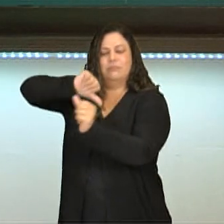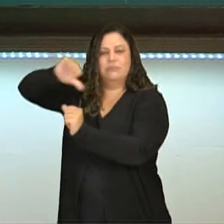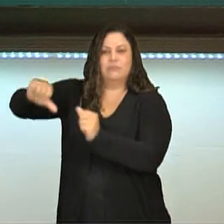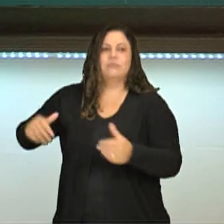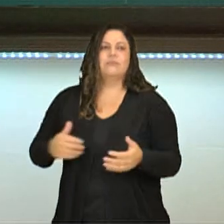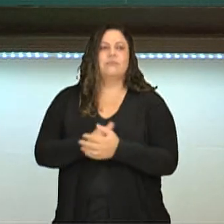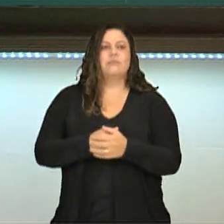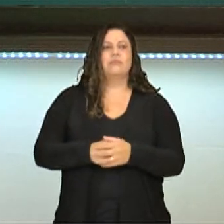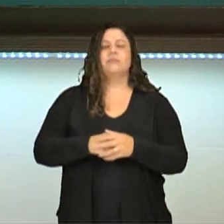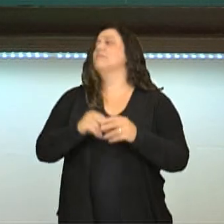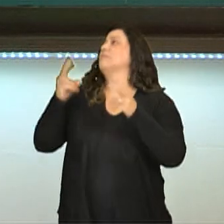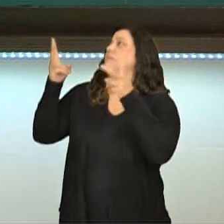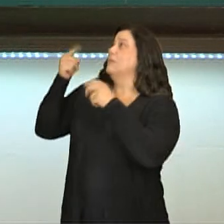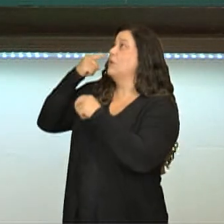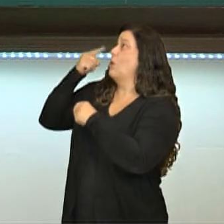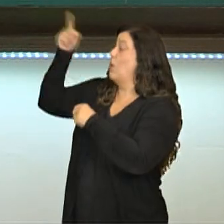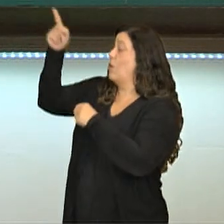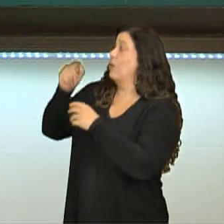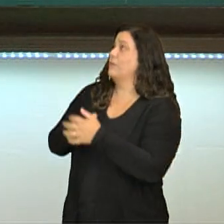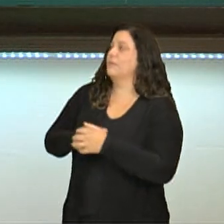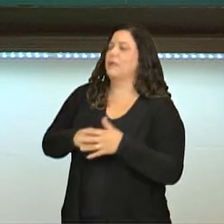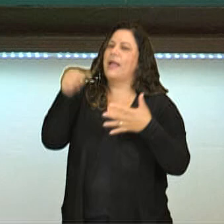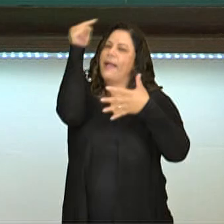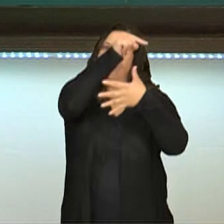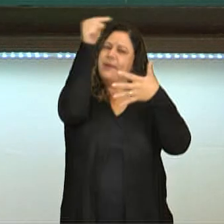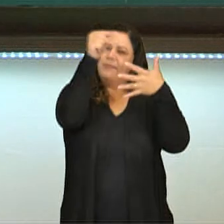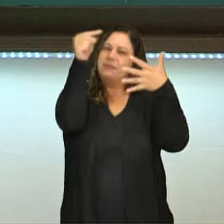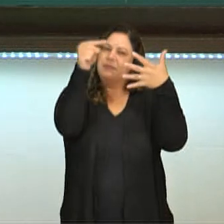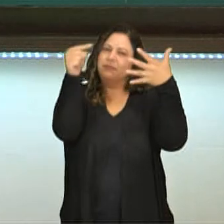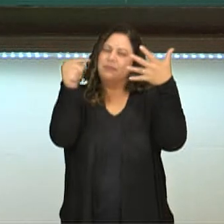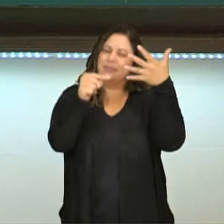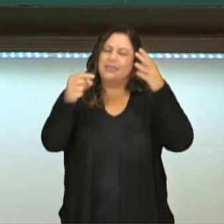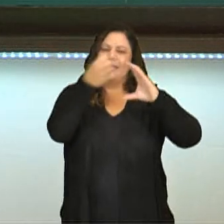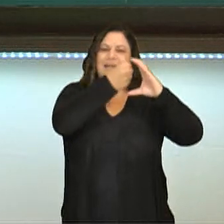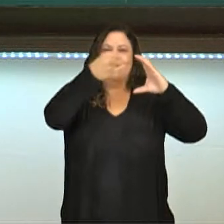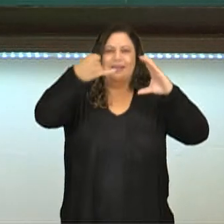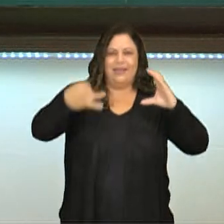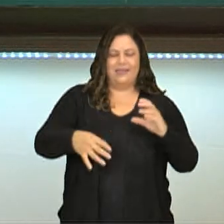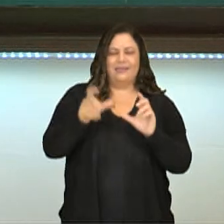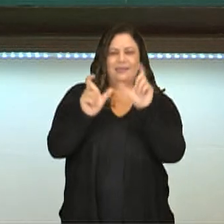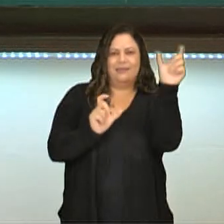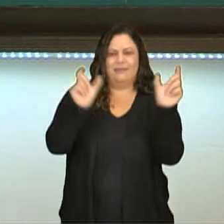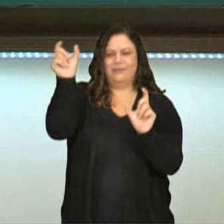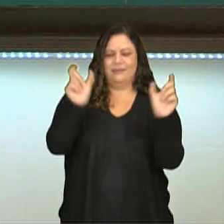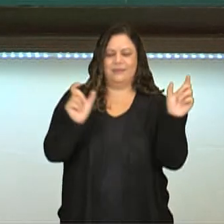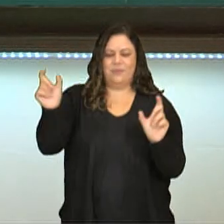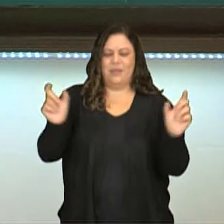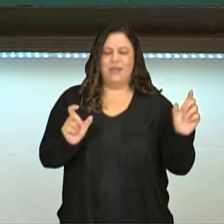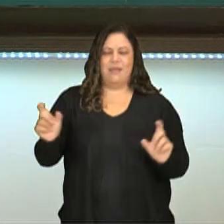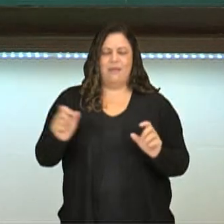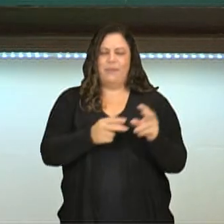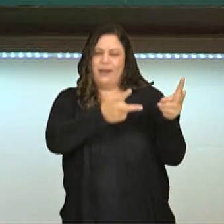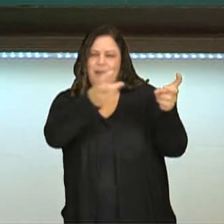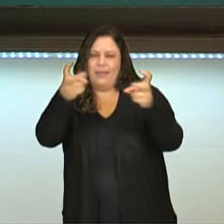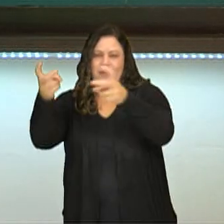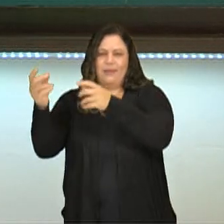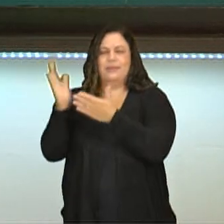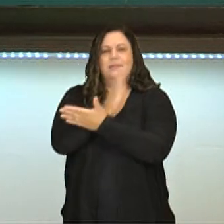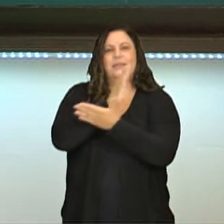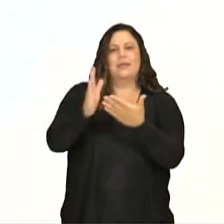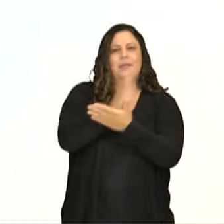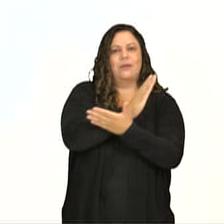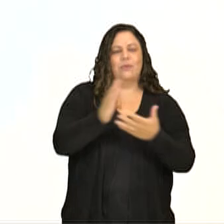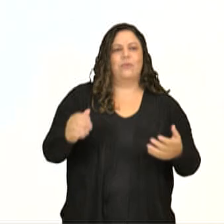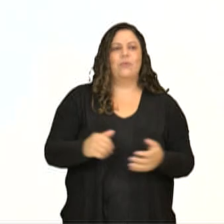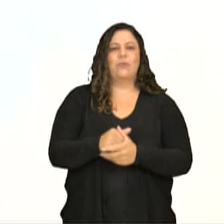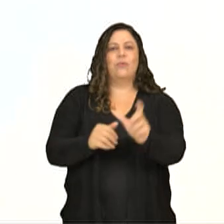trouxe um diagrama para vocês com todas essas características e a gente vai desmembrar e analisar algumas delas, não todas. Muito bem,